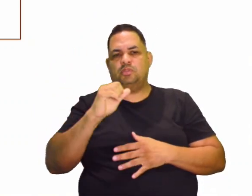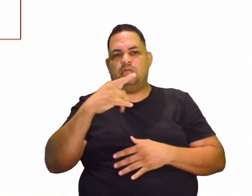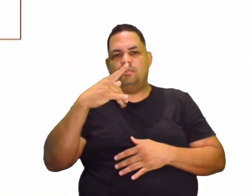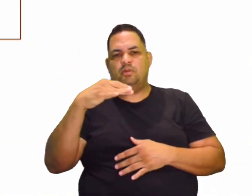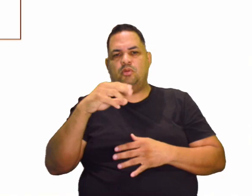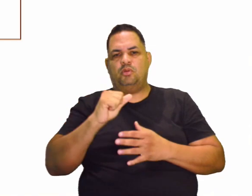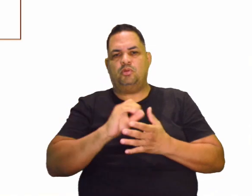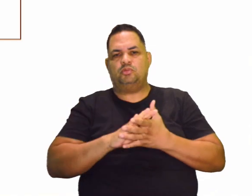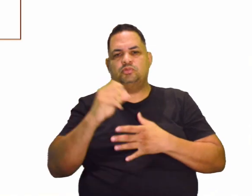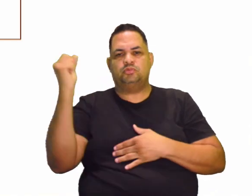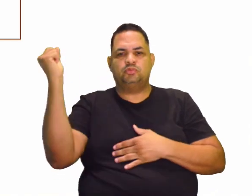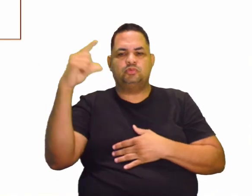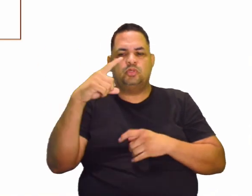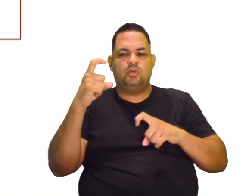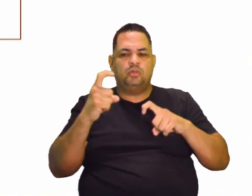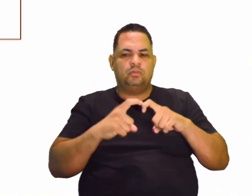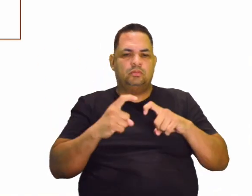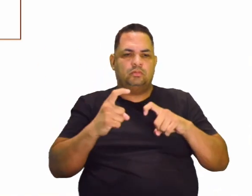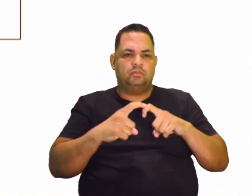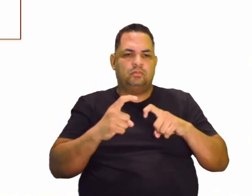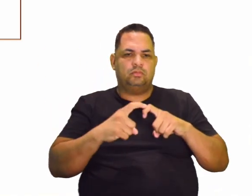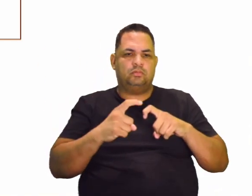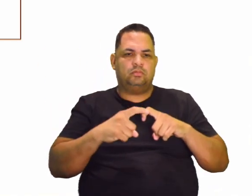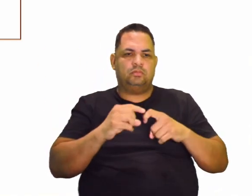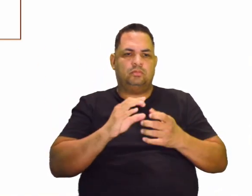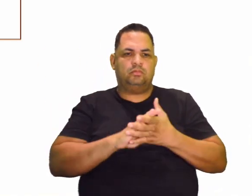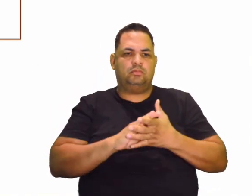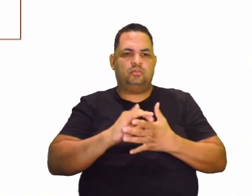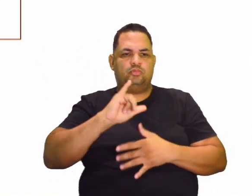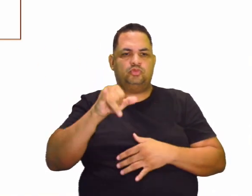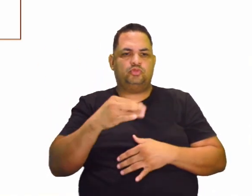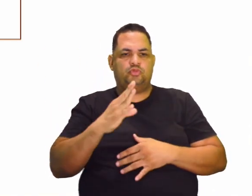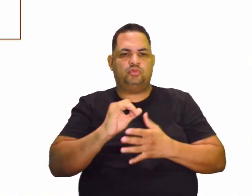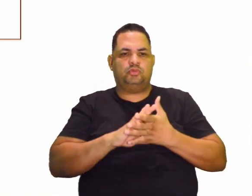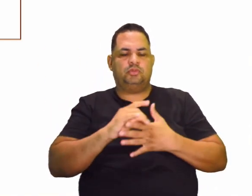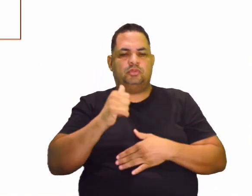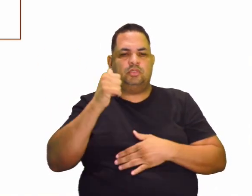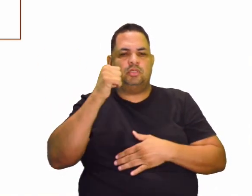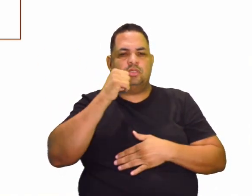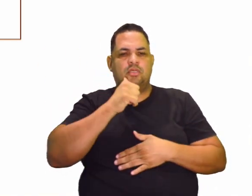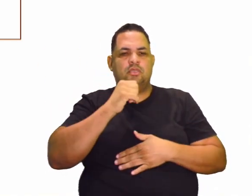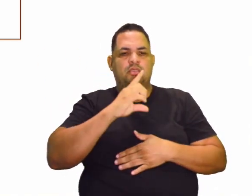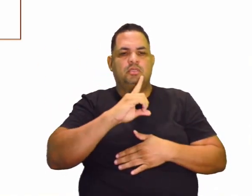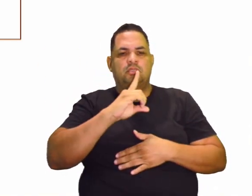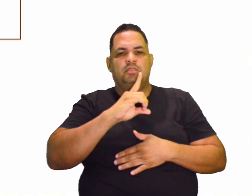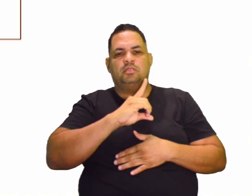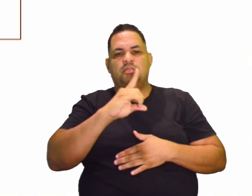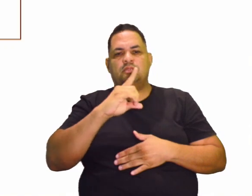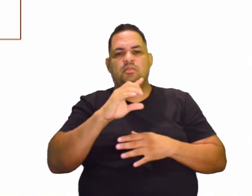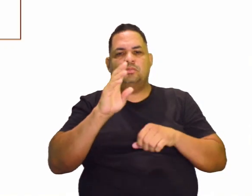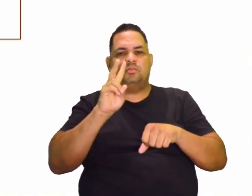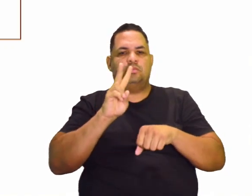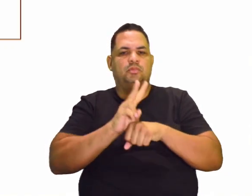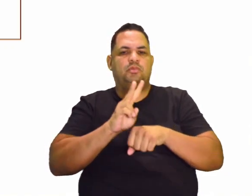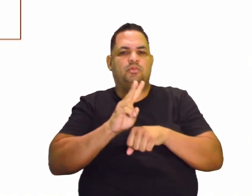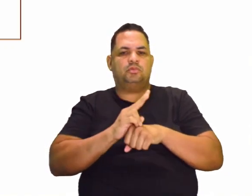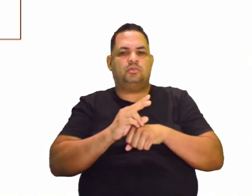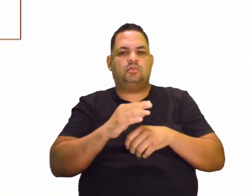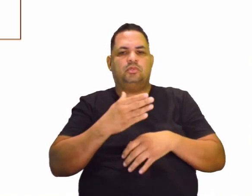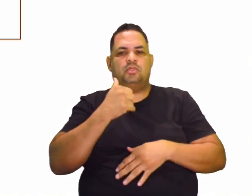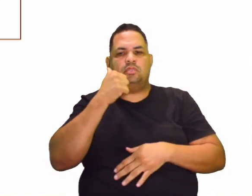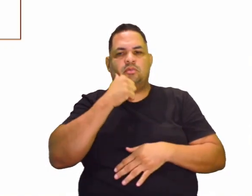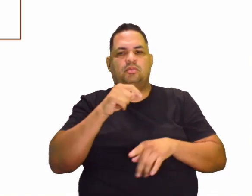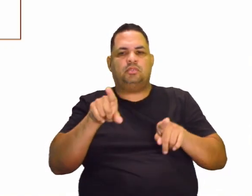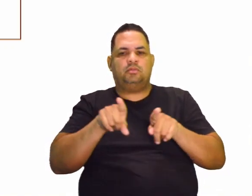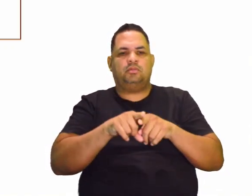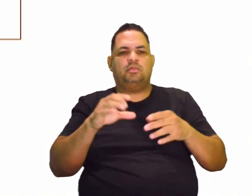e da medicina, Juno, deusa protetora da mulher e casamento,